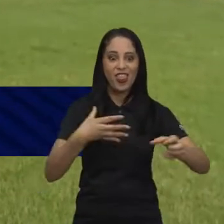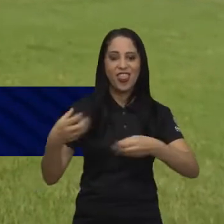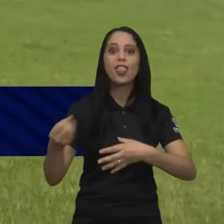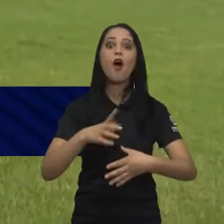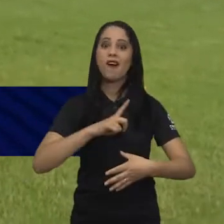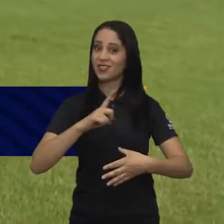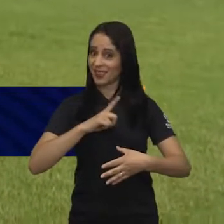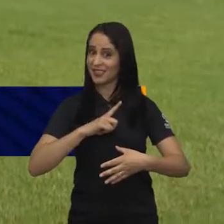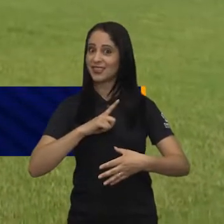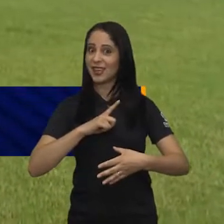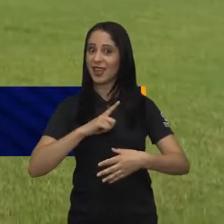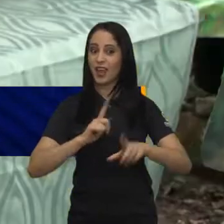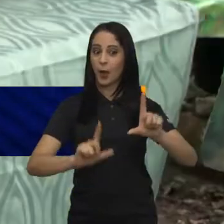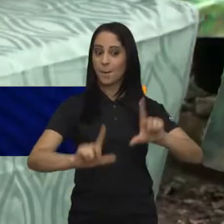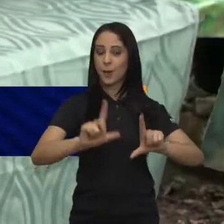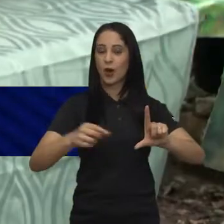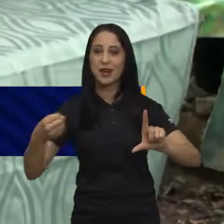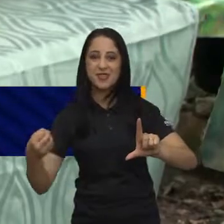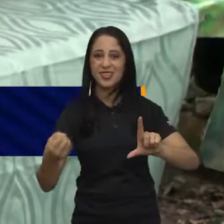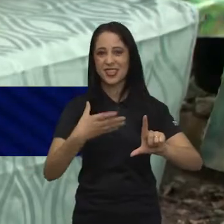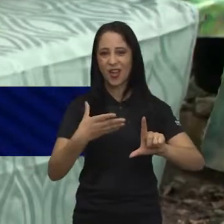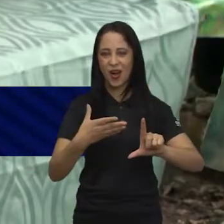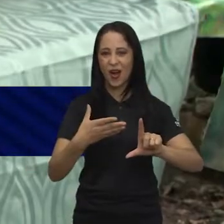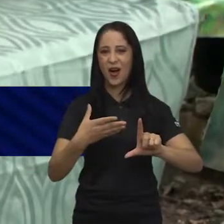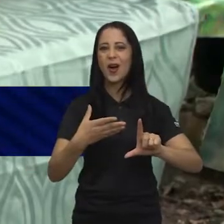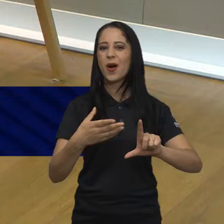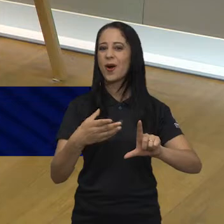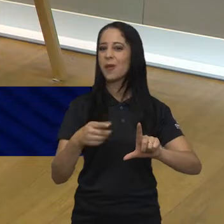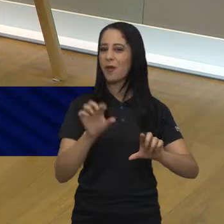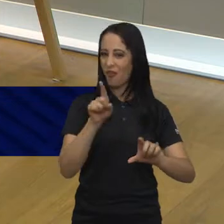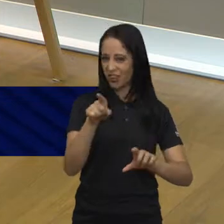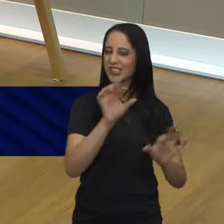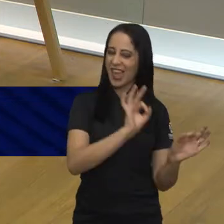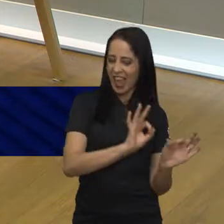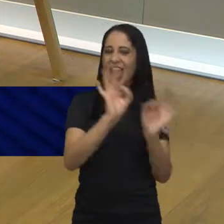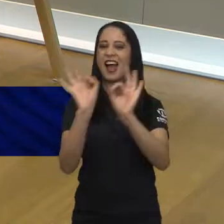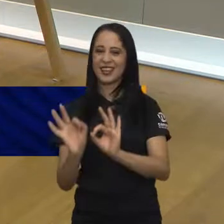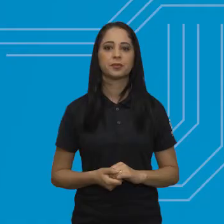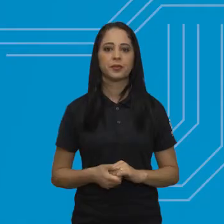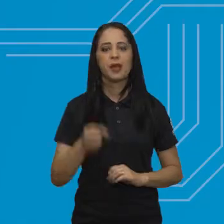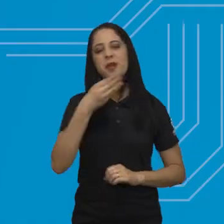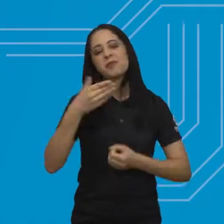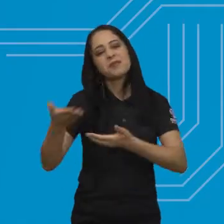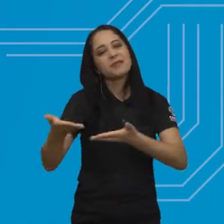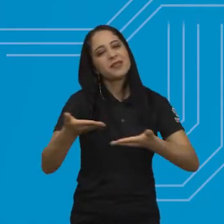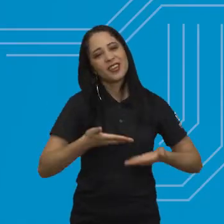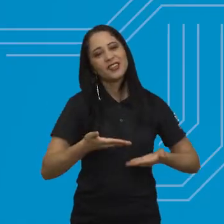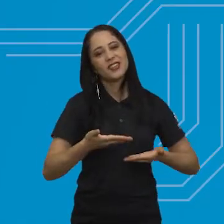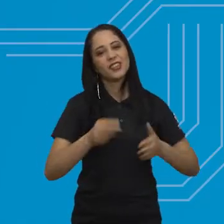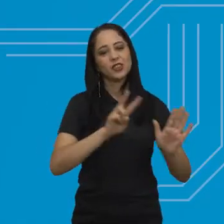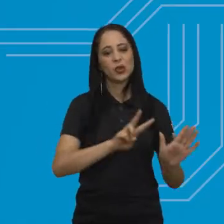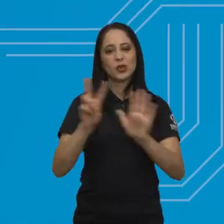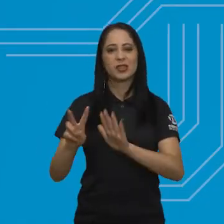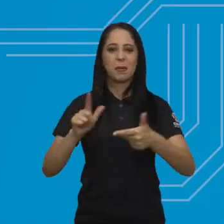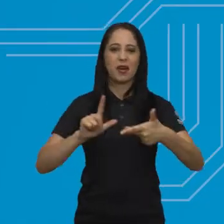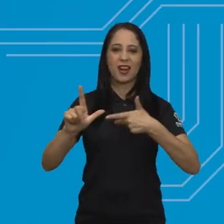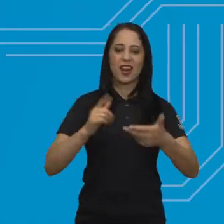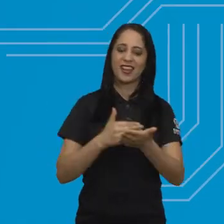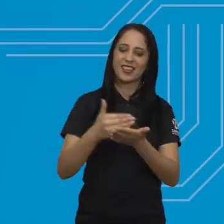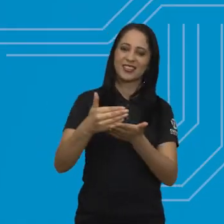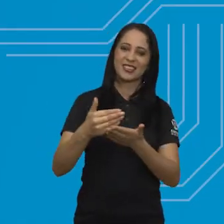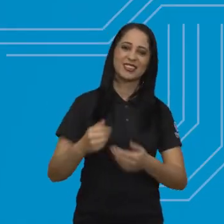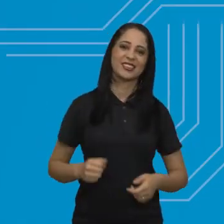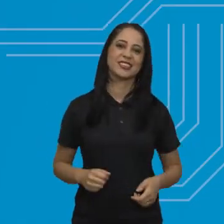mês não ser vistoria vai ganhar novos programas você é o nosso convidado para acompanhar a programação Olá seja muito bem-vindo o